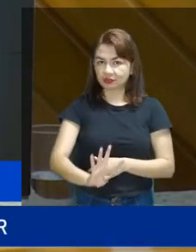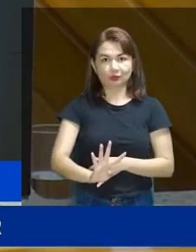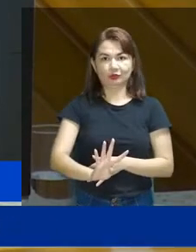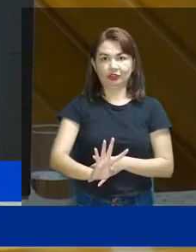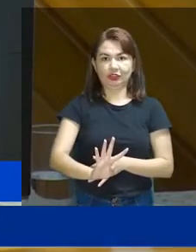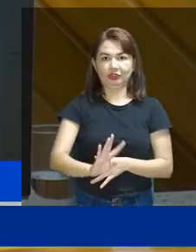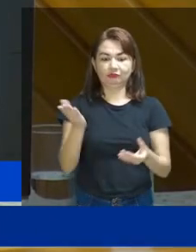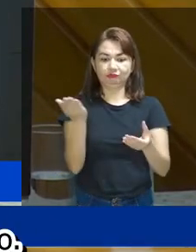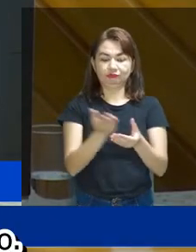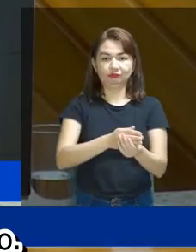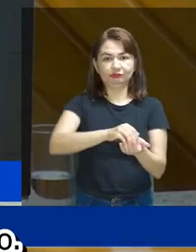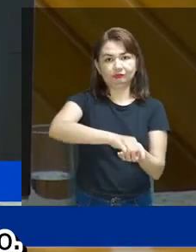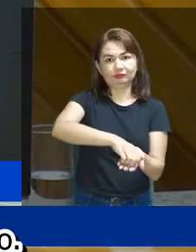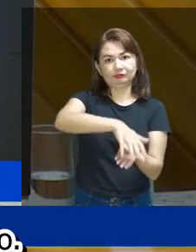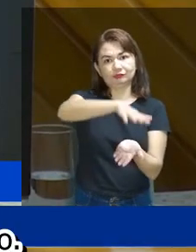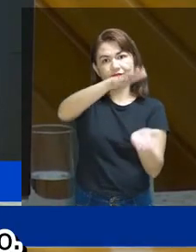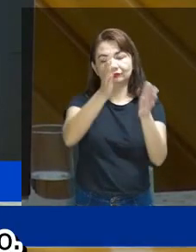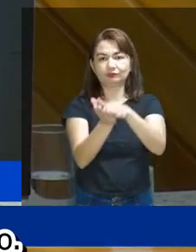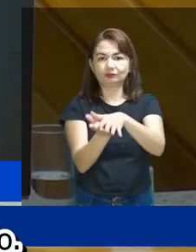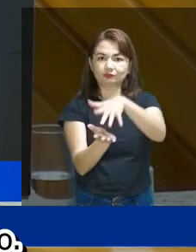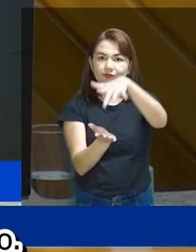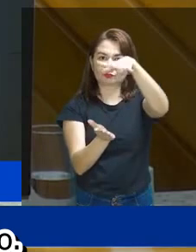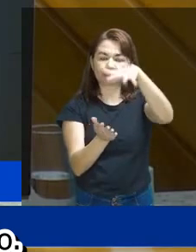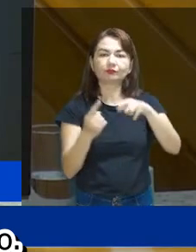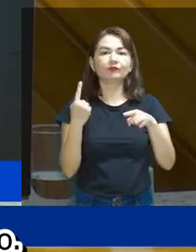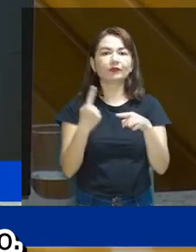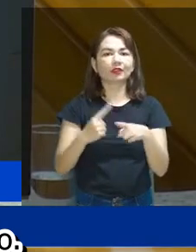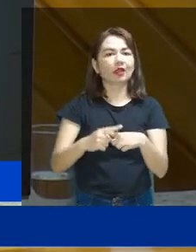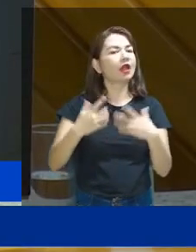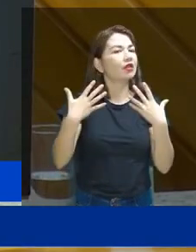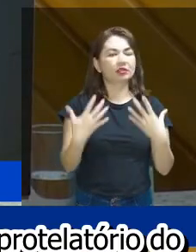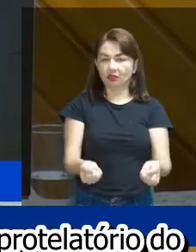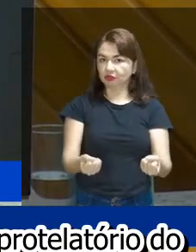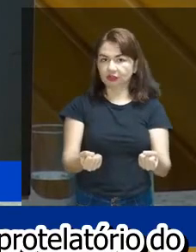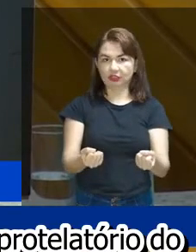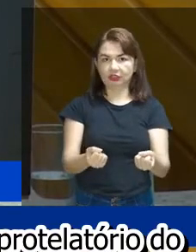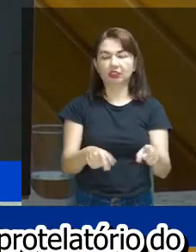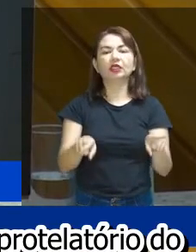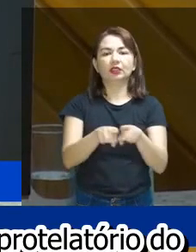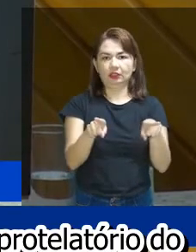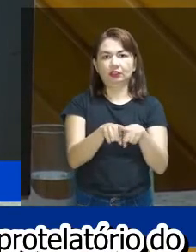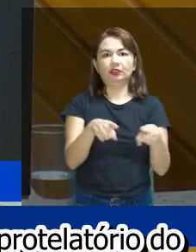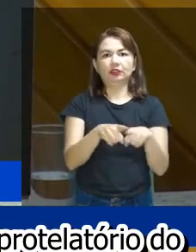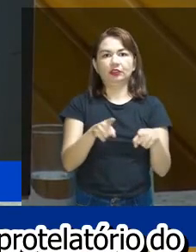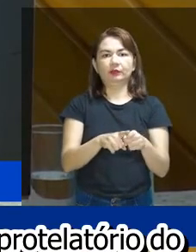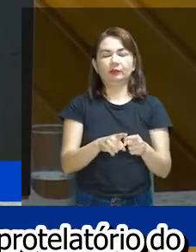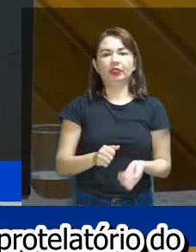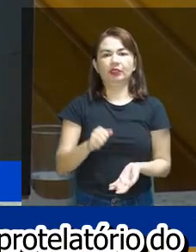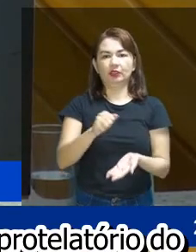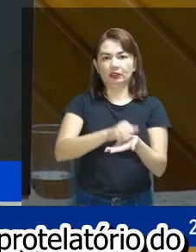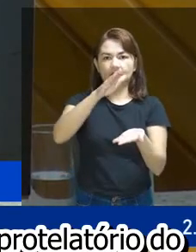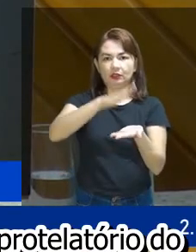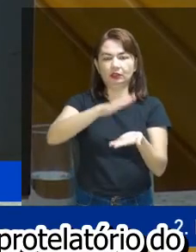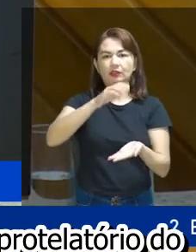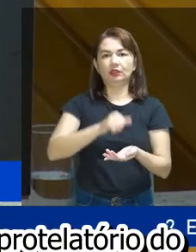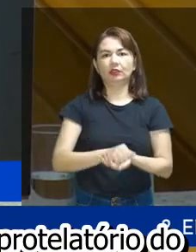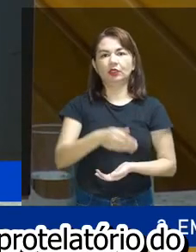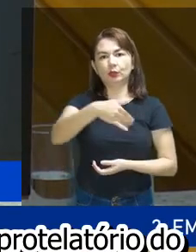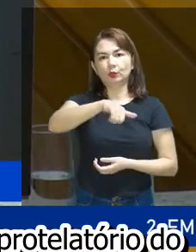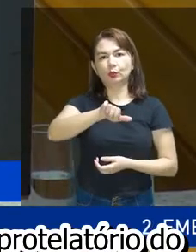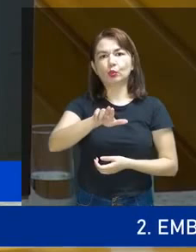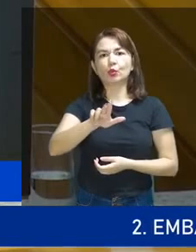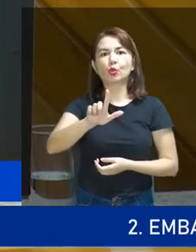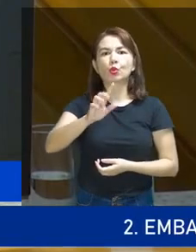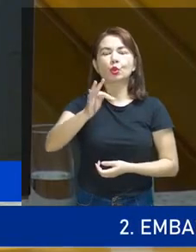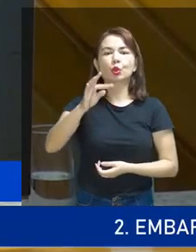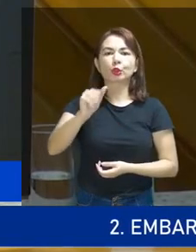embargos, diariamente no mérito pelo não acolhimento. Requereu ainda a aplicação de multa em razão do caráter